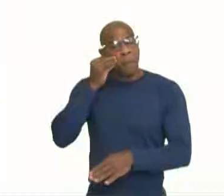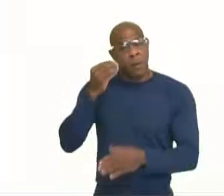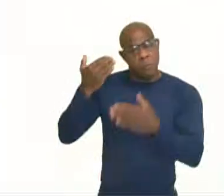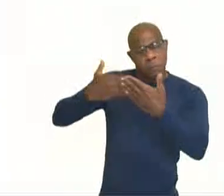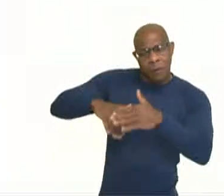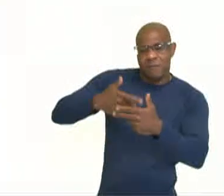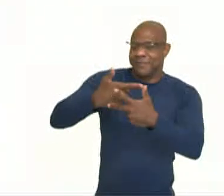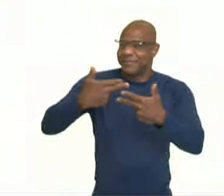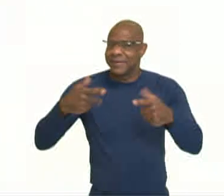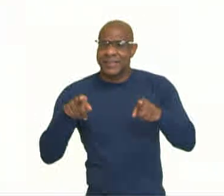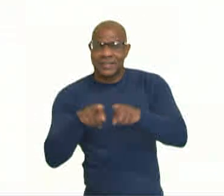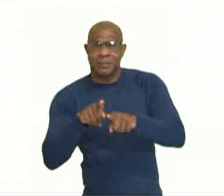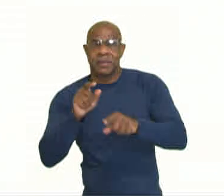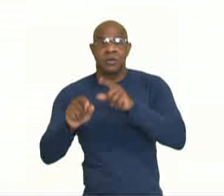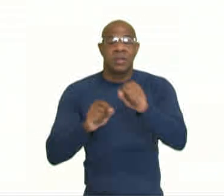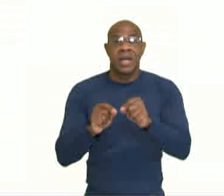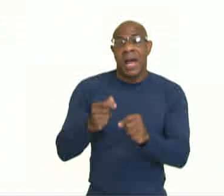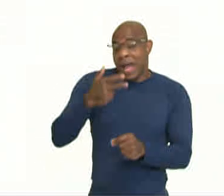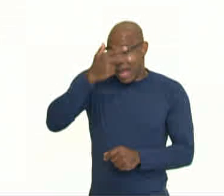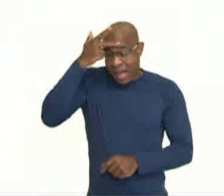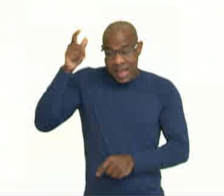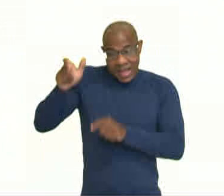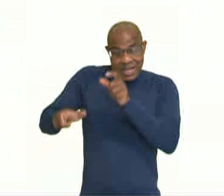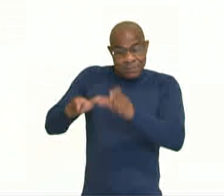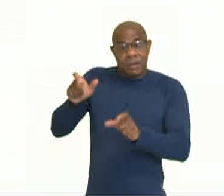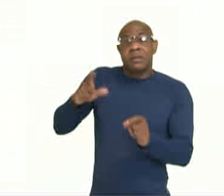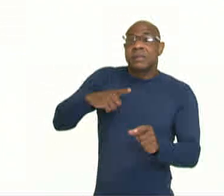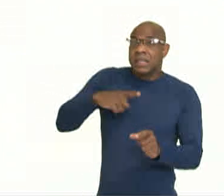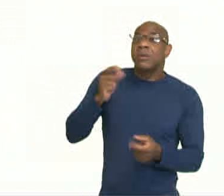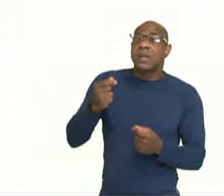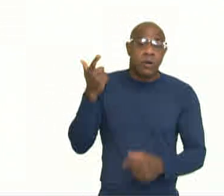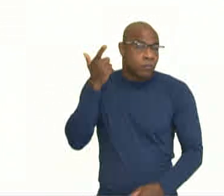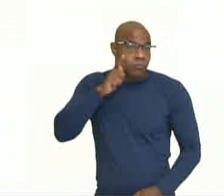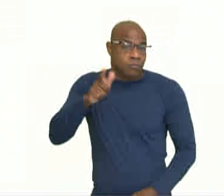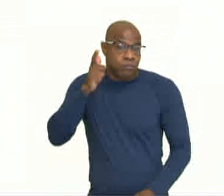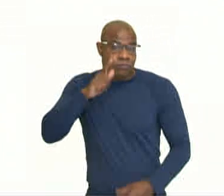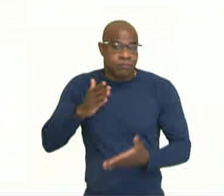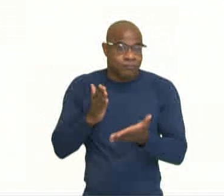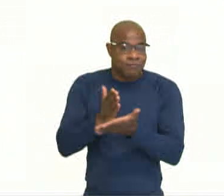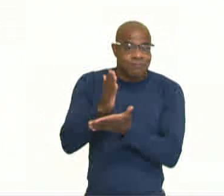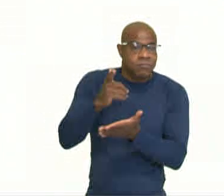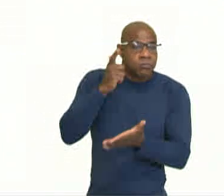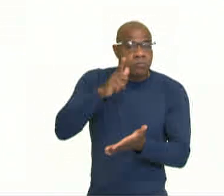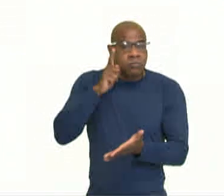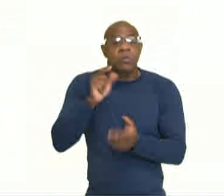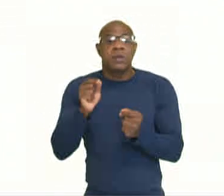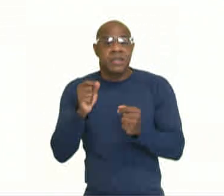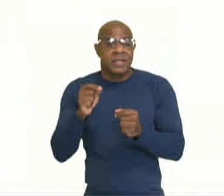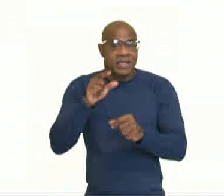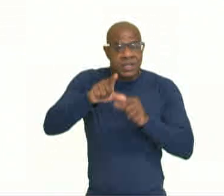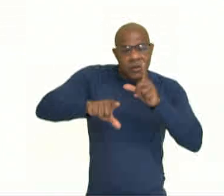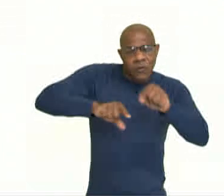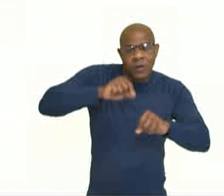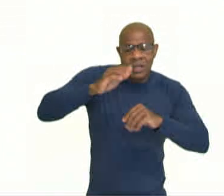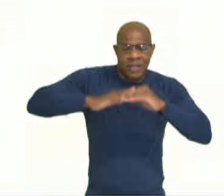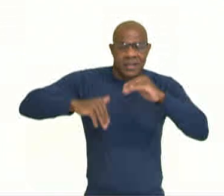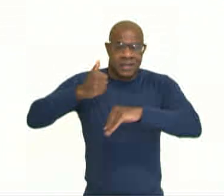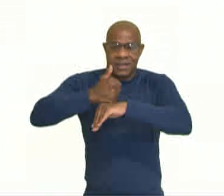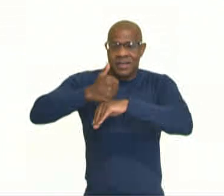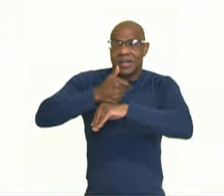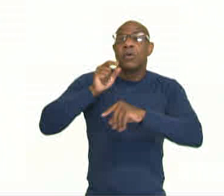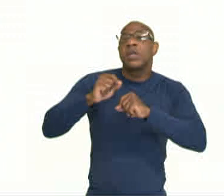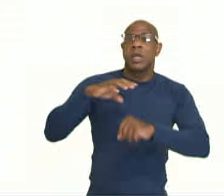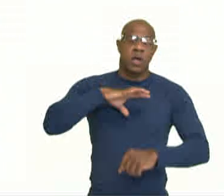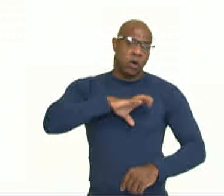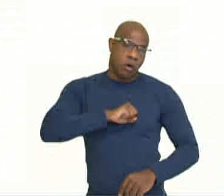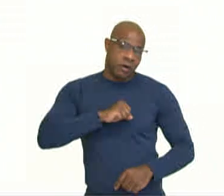coach vocacional, os candidatos garantem maiores chances de encontrar uma carreira compatível com seus gostos e ambições.